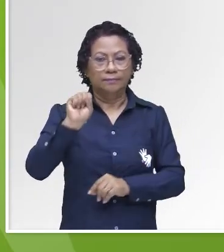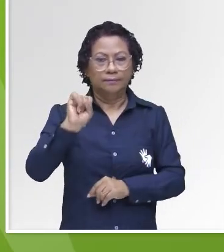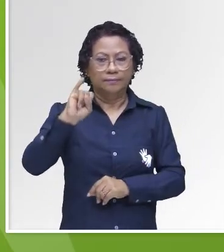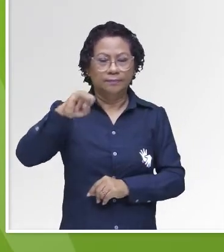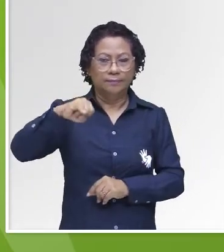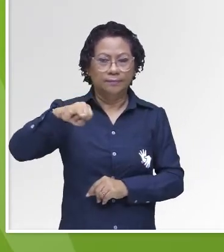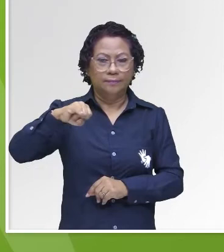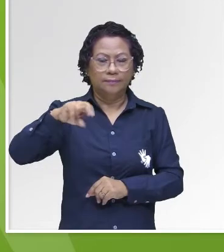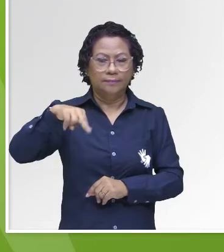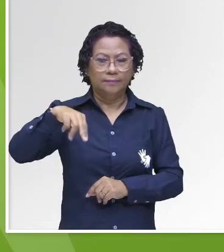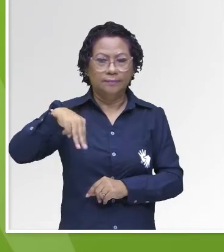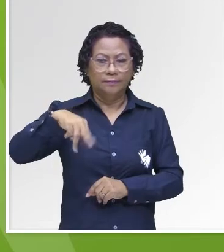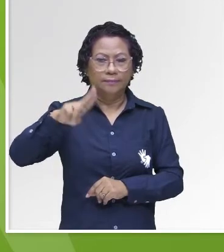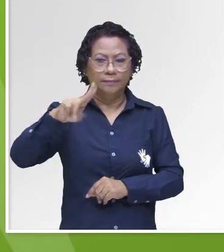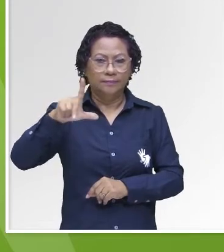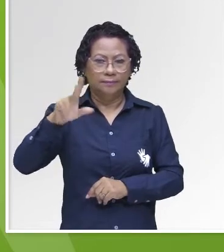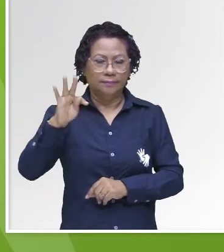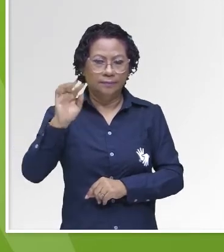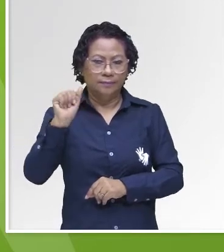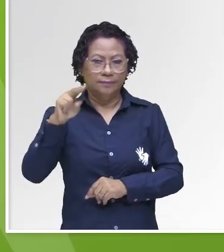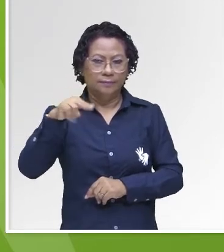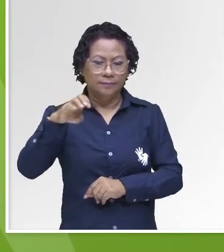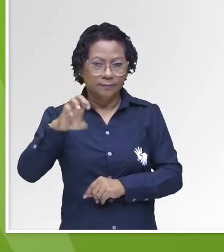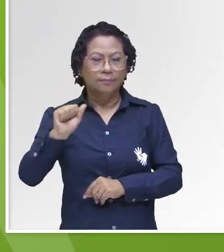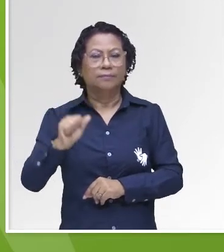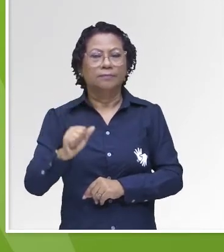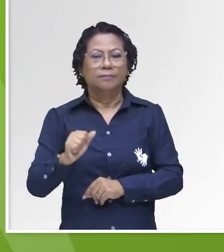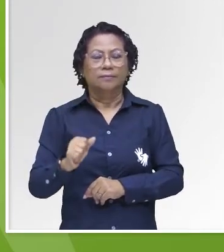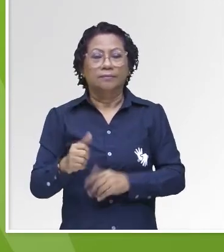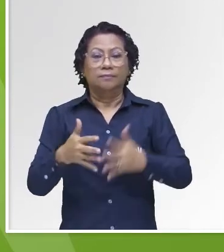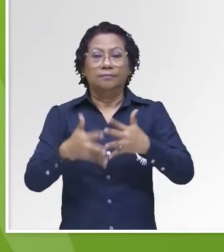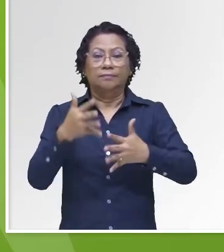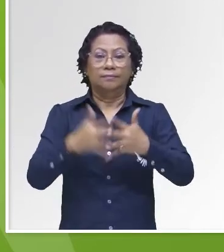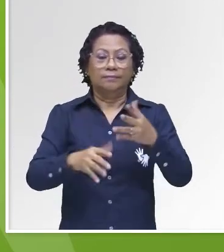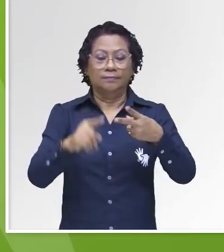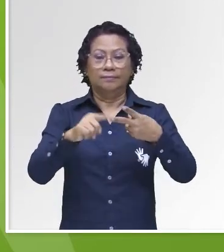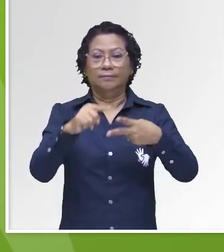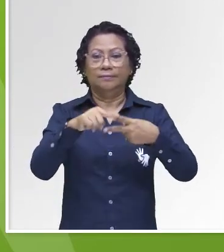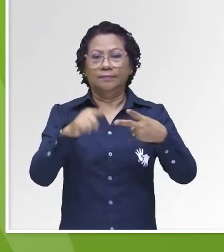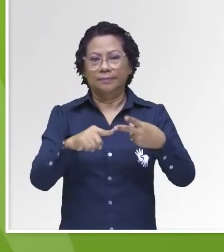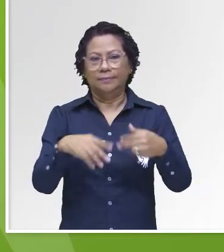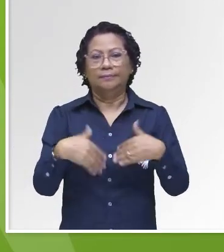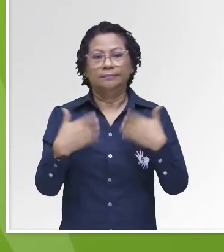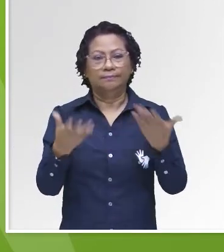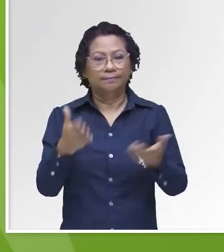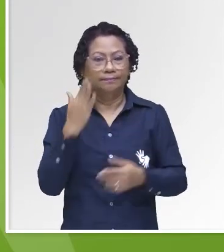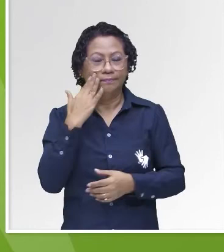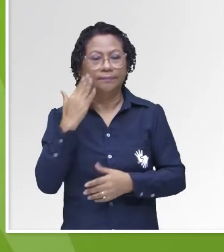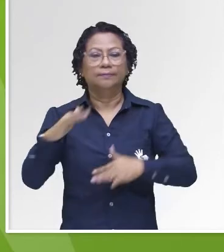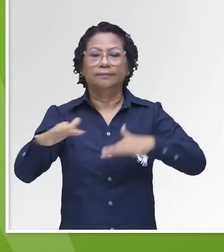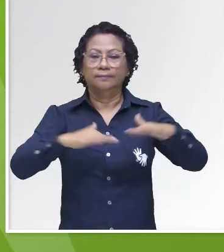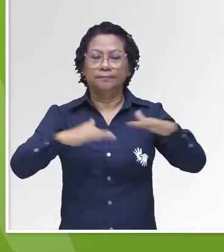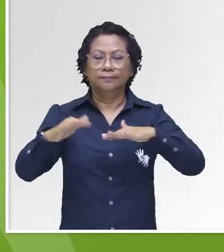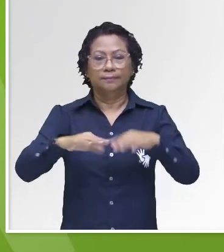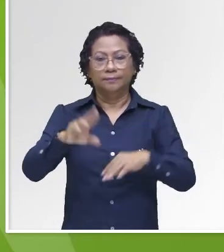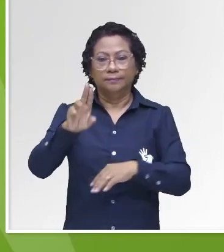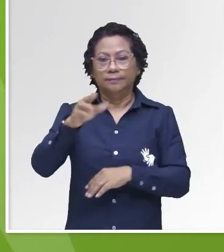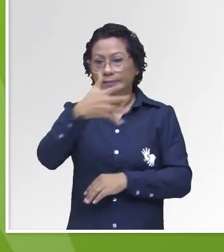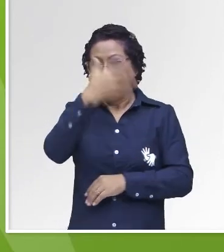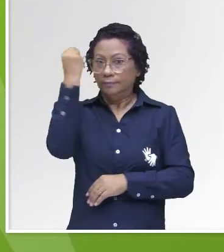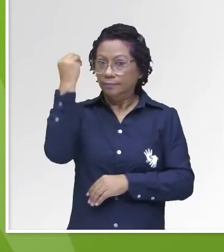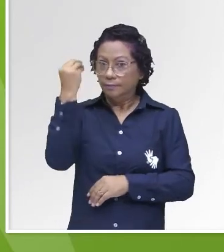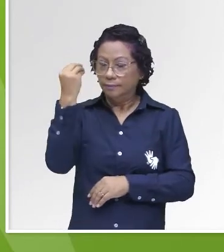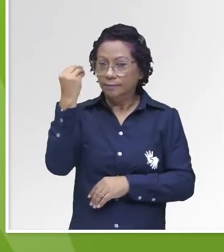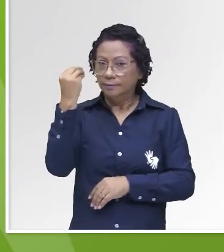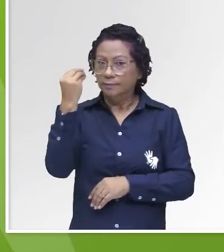atrapalhar o outro, certo? Então, no movimento horizontal, eu tenho de novo um movimento uniforme, pois não